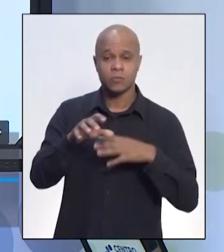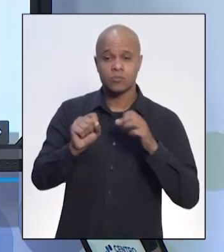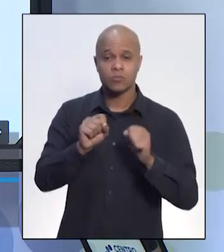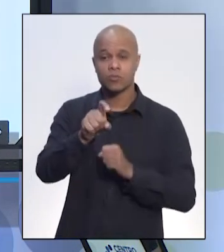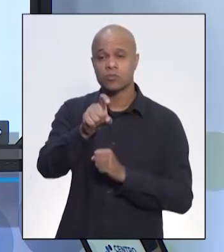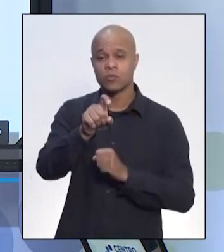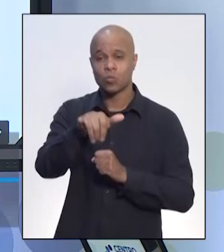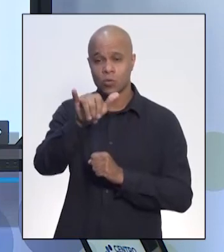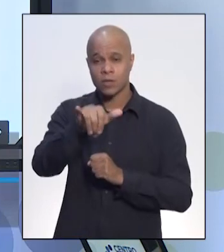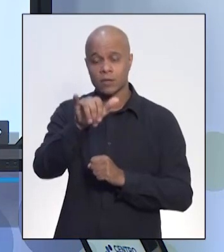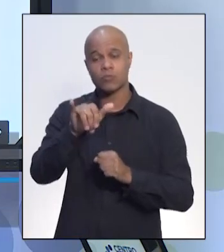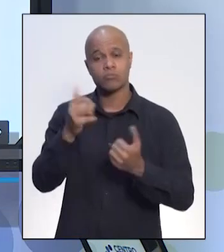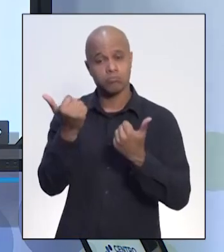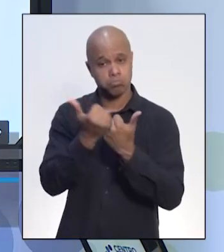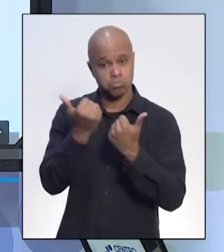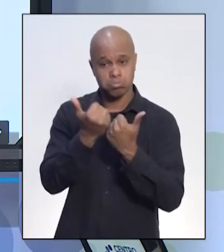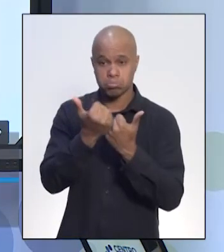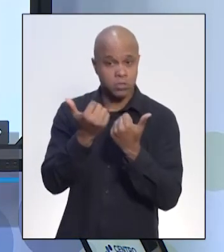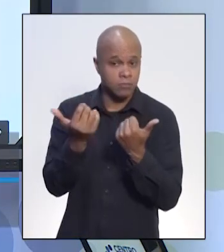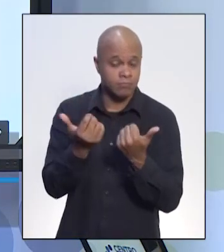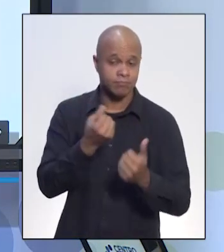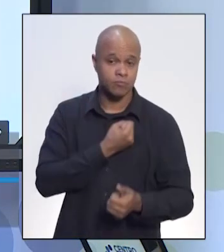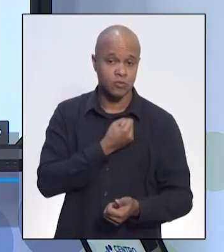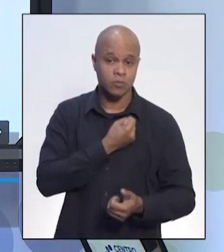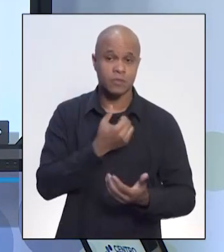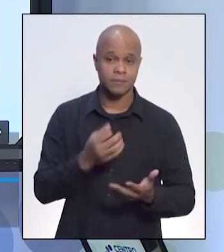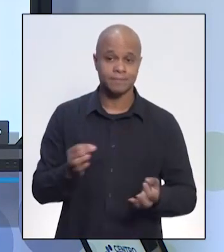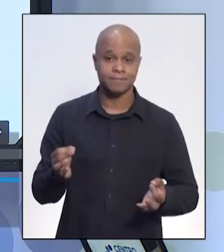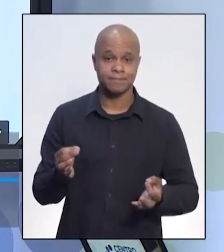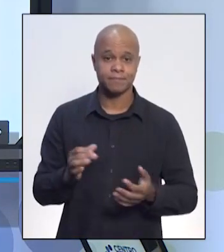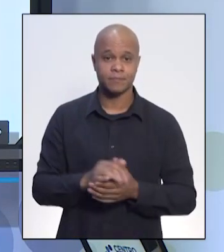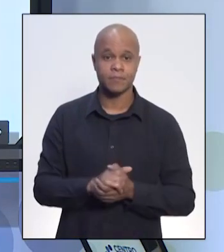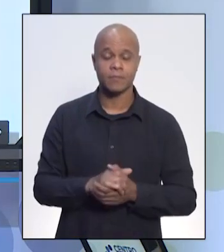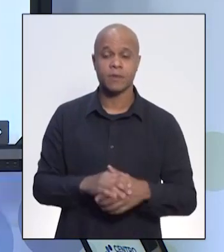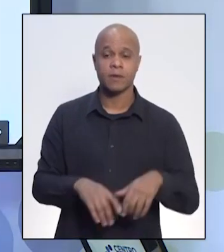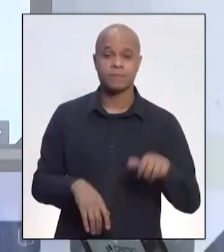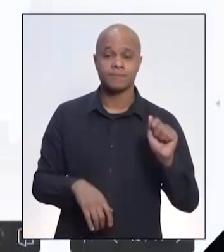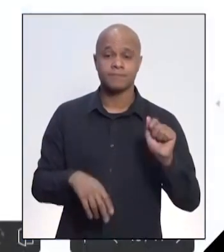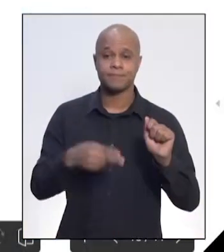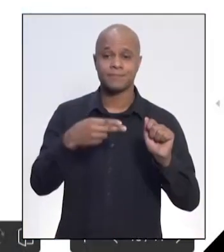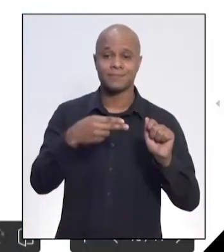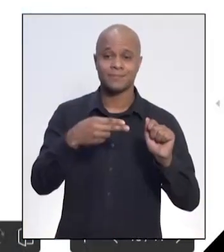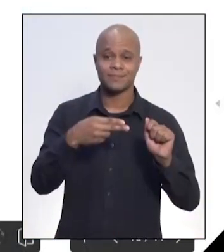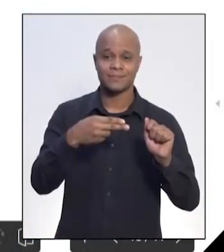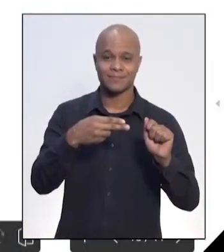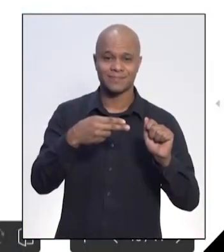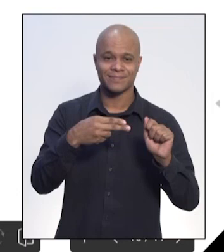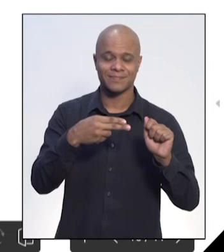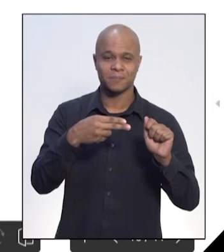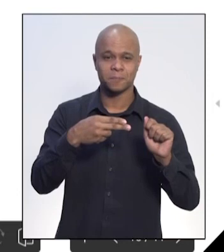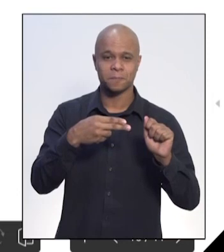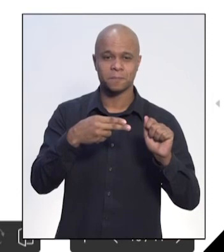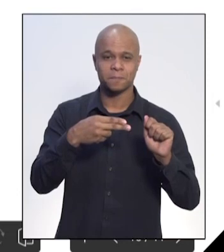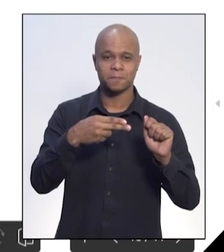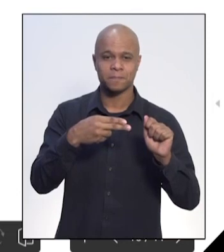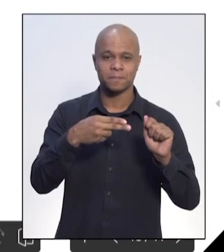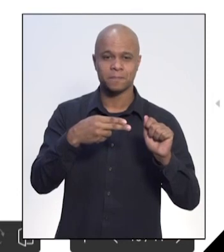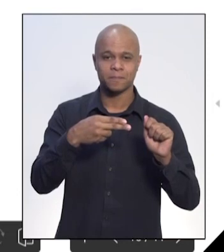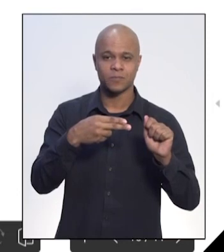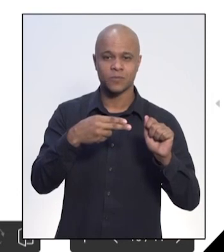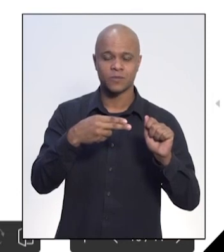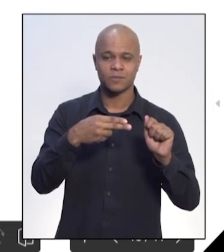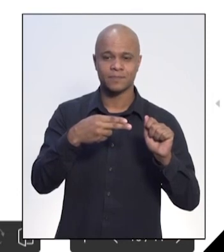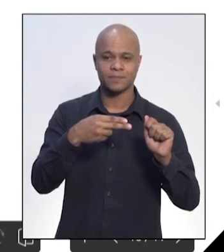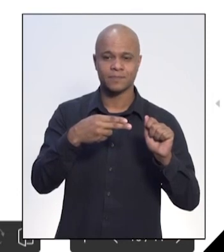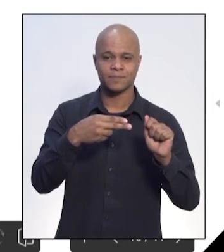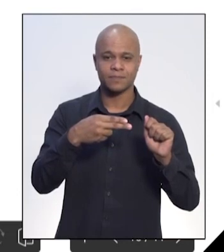e vai substituir ali. Ó. Então, você vai ter que o A... No lugar do y, como é uma expressão, eu vou colocar um